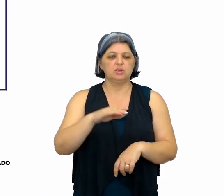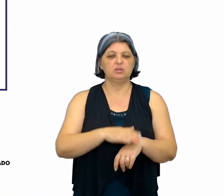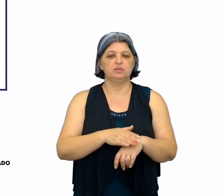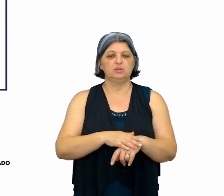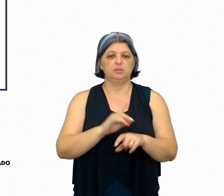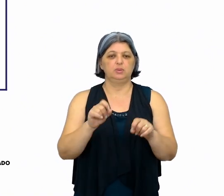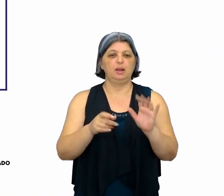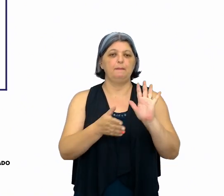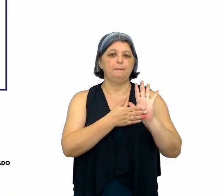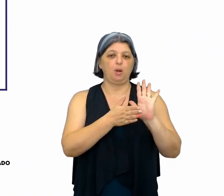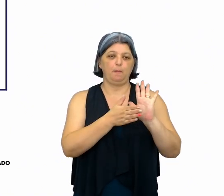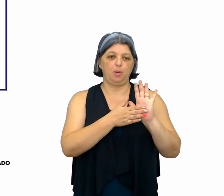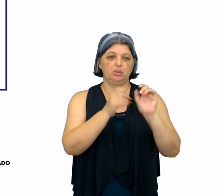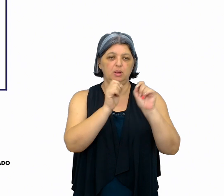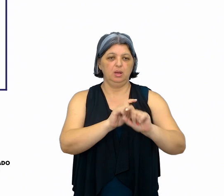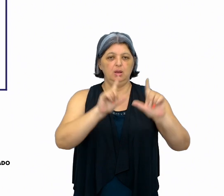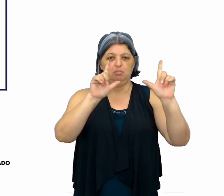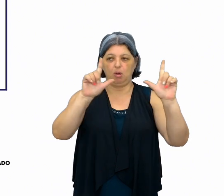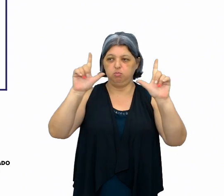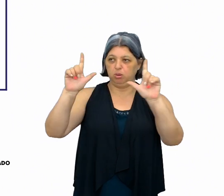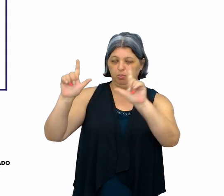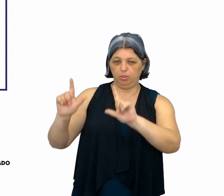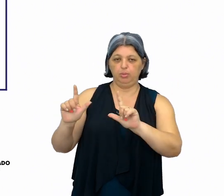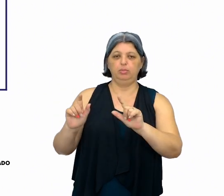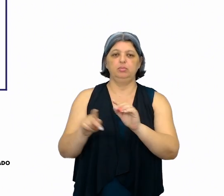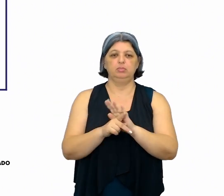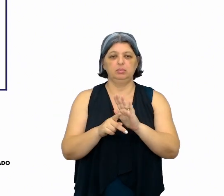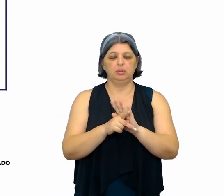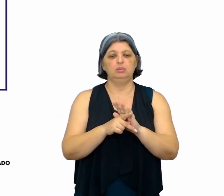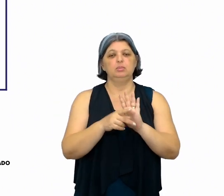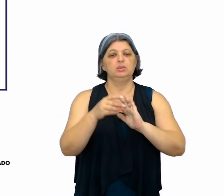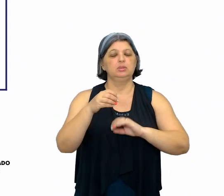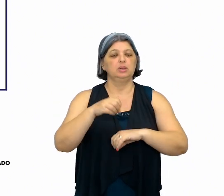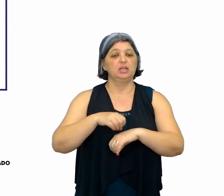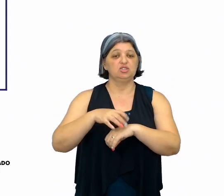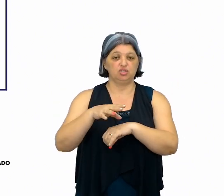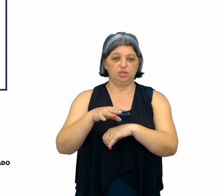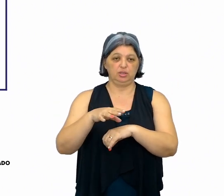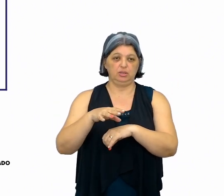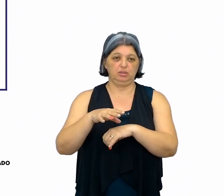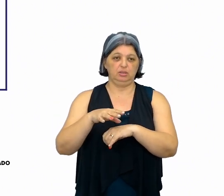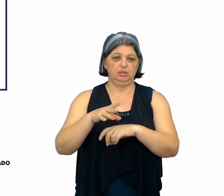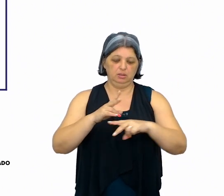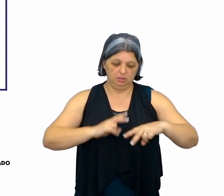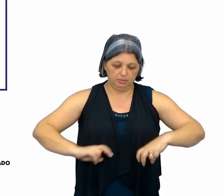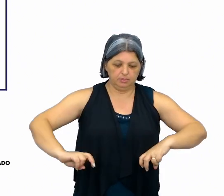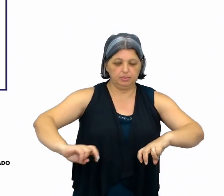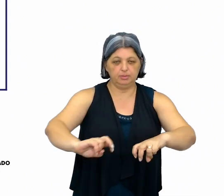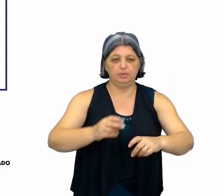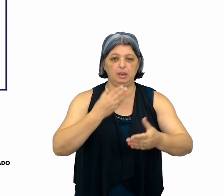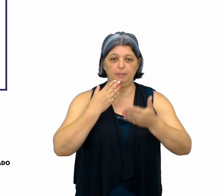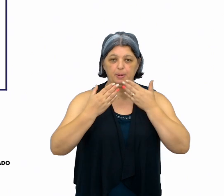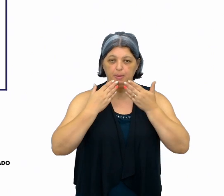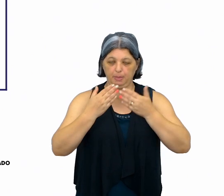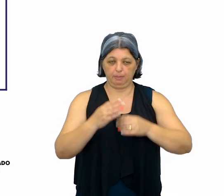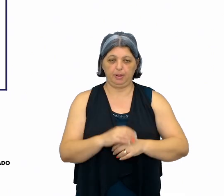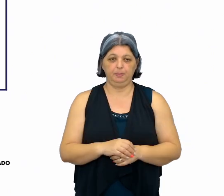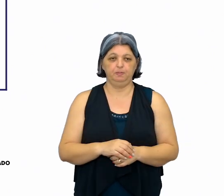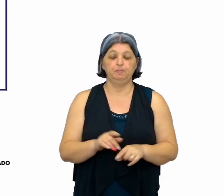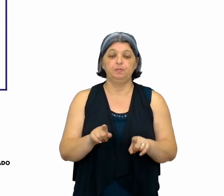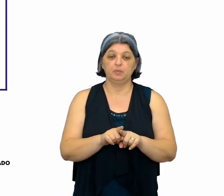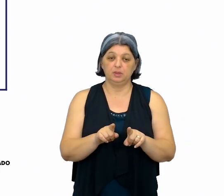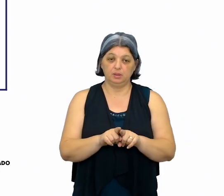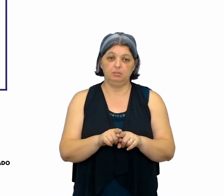a proposta de um cartaz, com o que foi sugerido numa roda de conversa, bem como